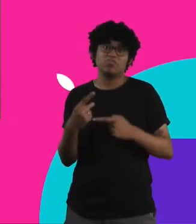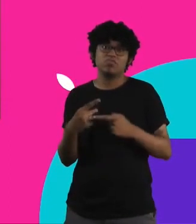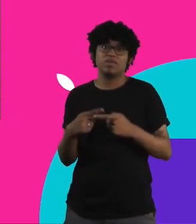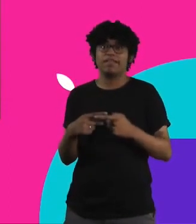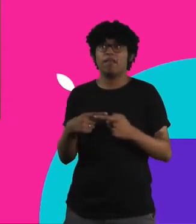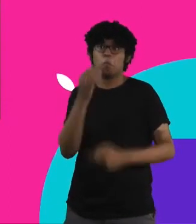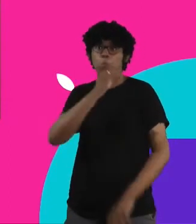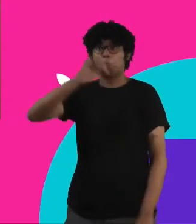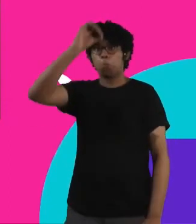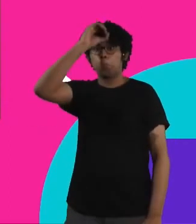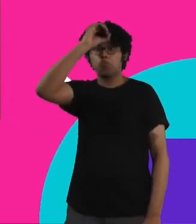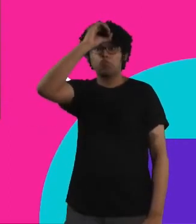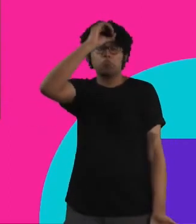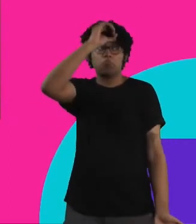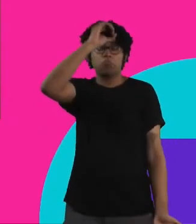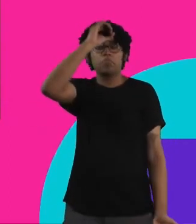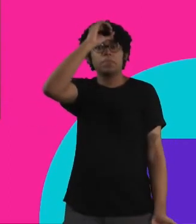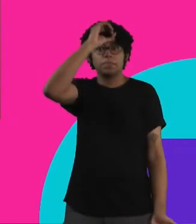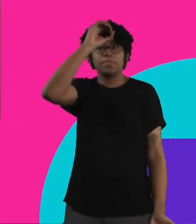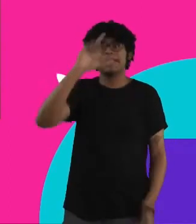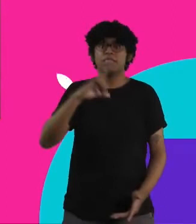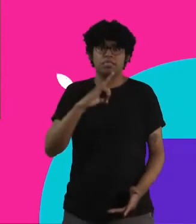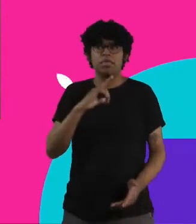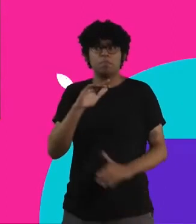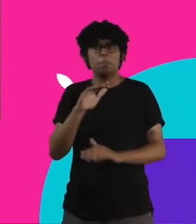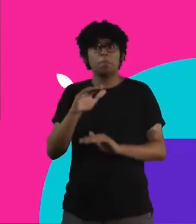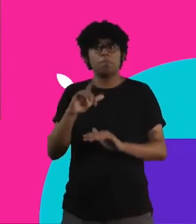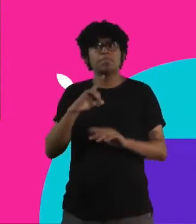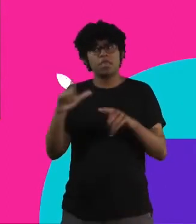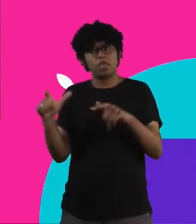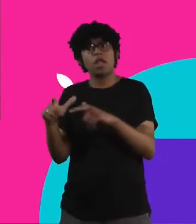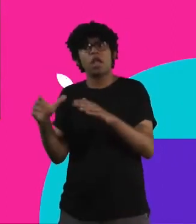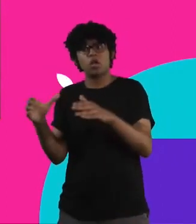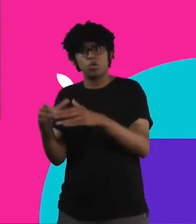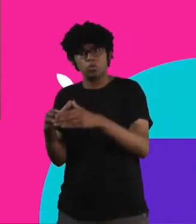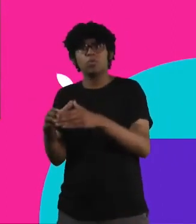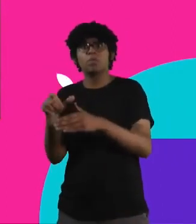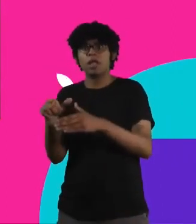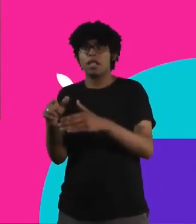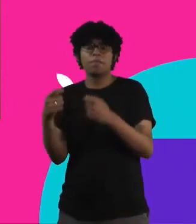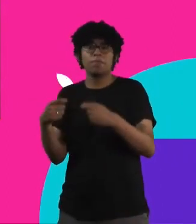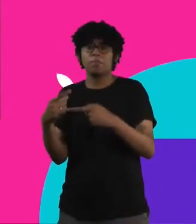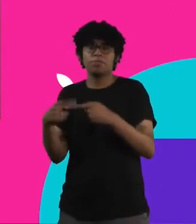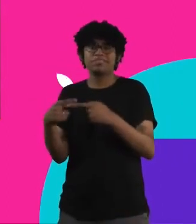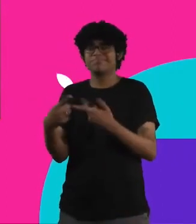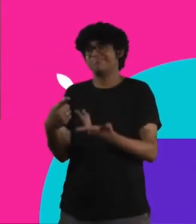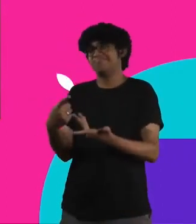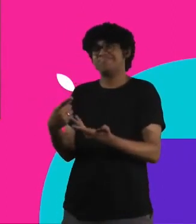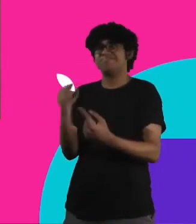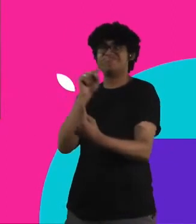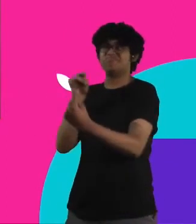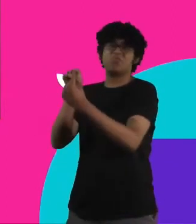completa ignorância. Eu acho que tem uma boa parcela dessas pessoas que não são contempladas pela estrutura financeira do